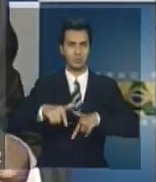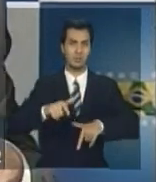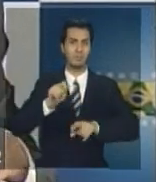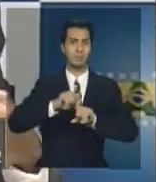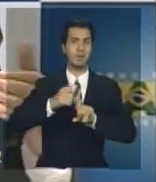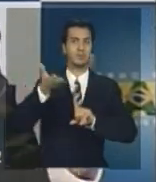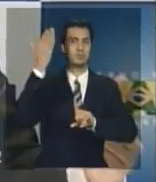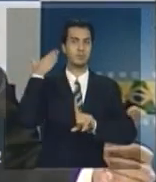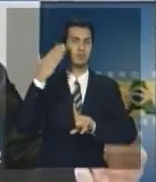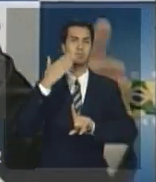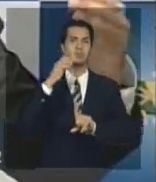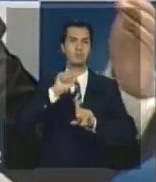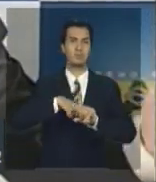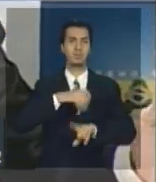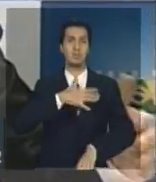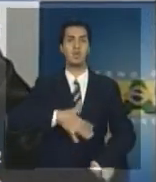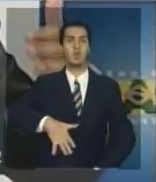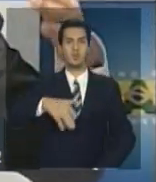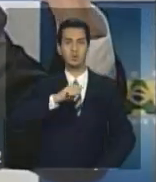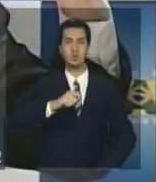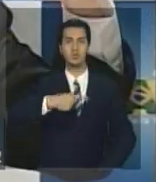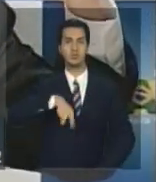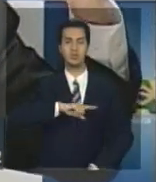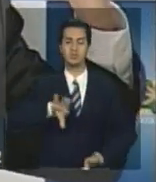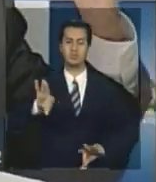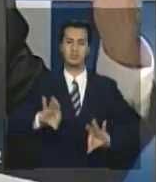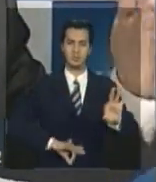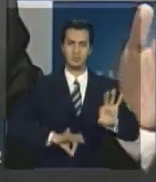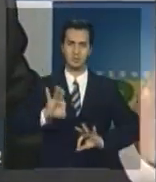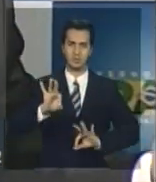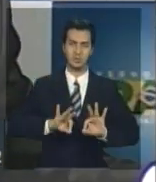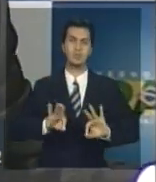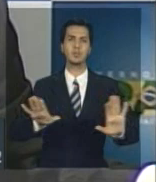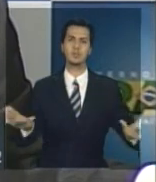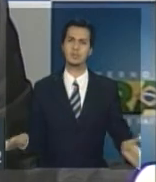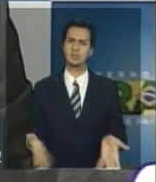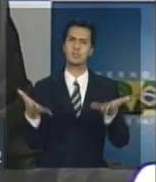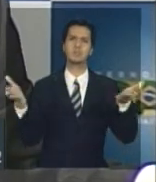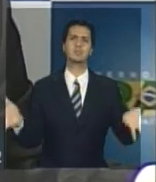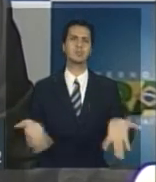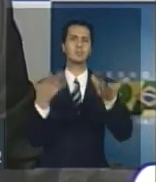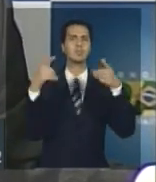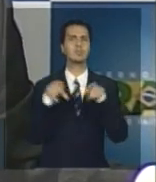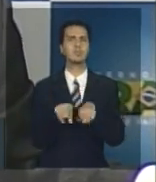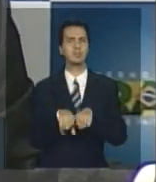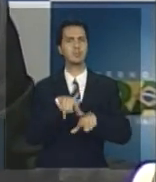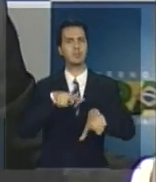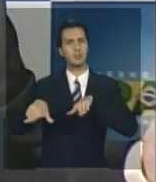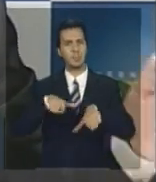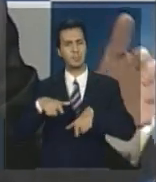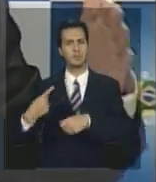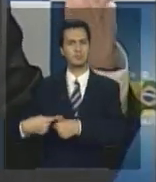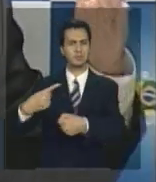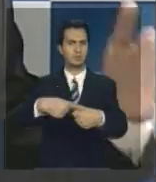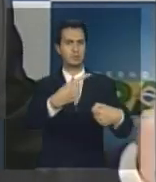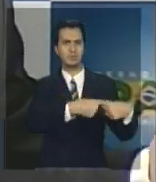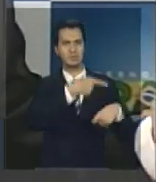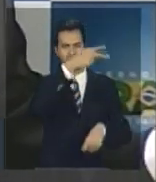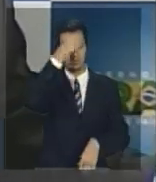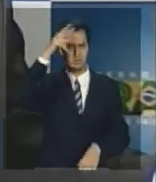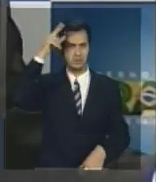em agosto, fazendo todo o plano, criando esse incentivo de qualidade ao trabalho dos municípios.